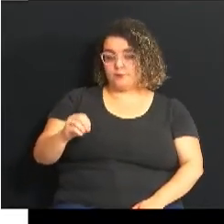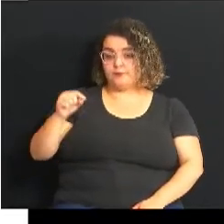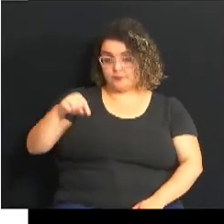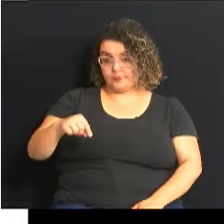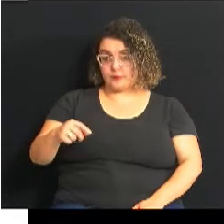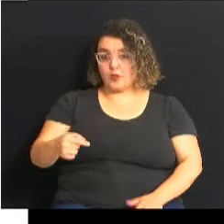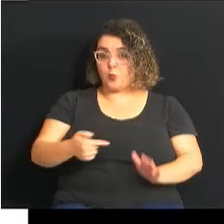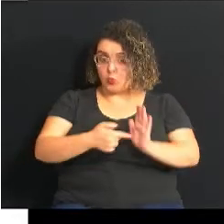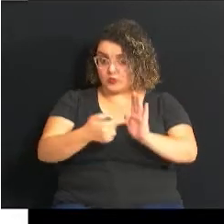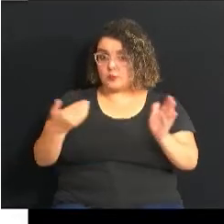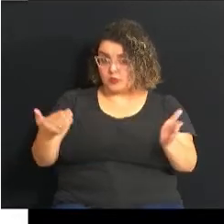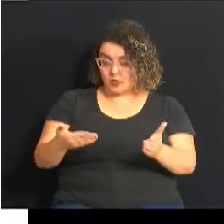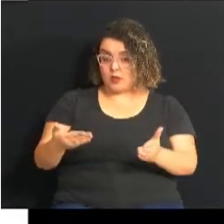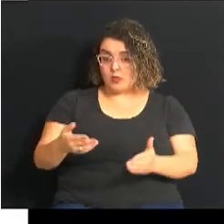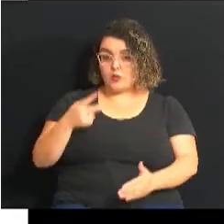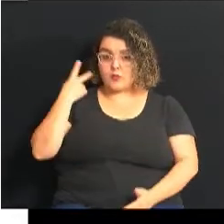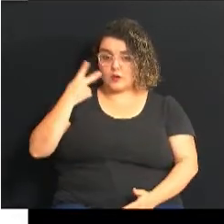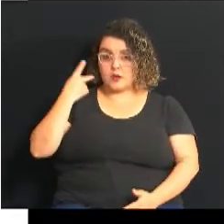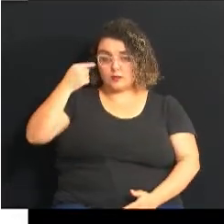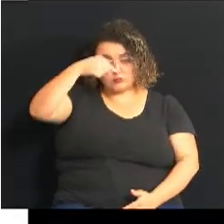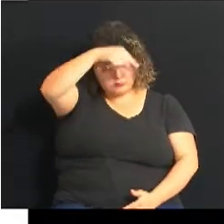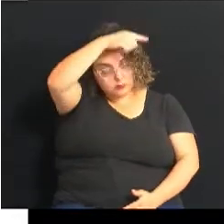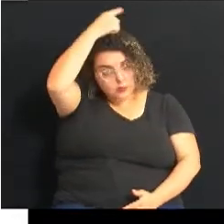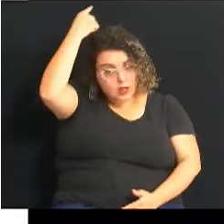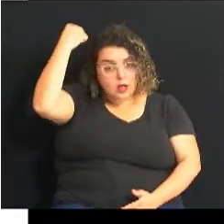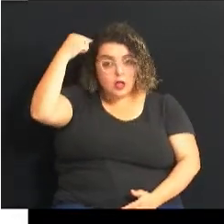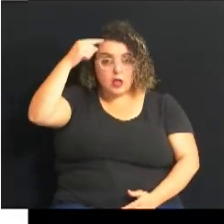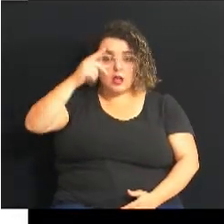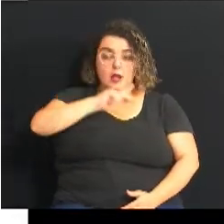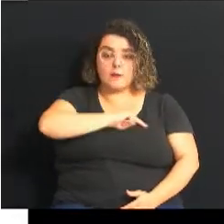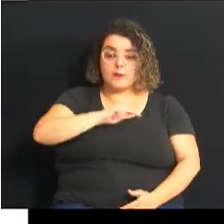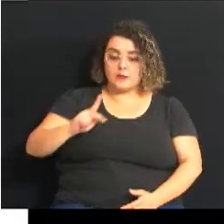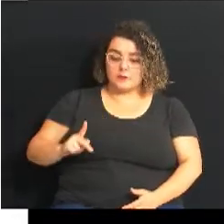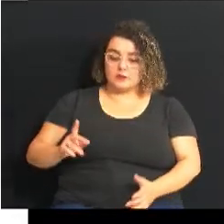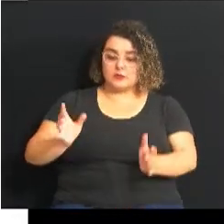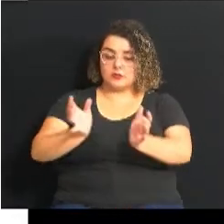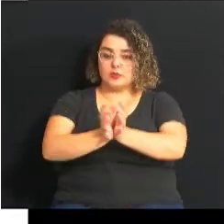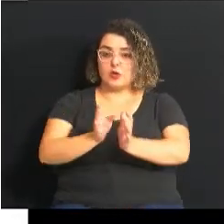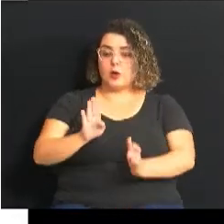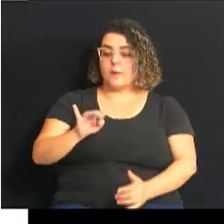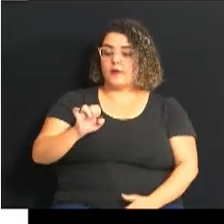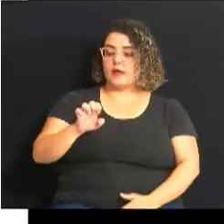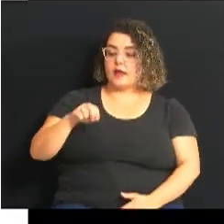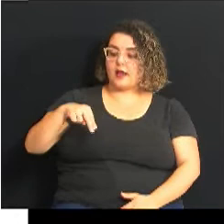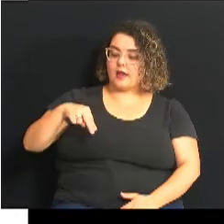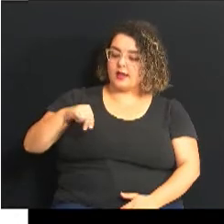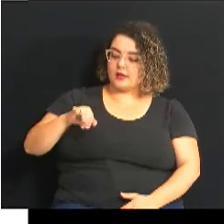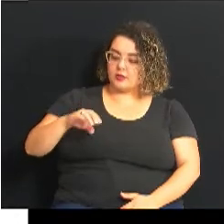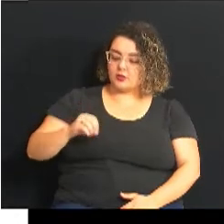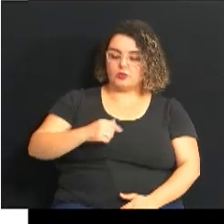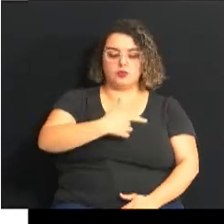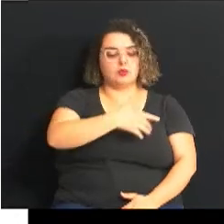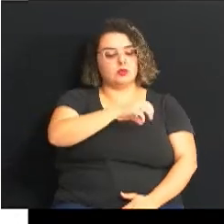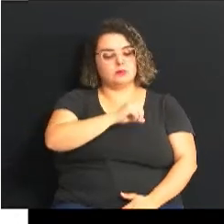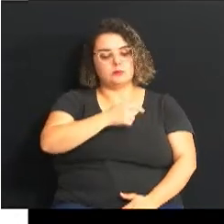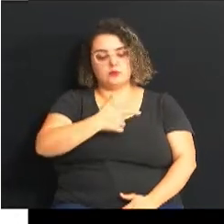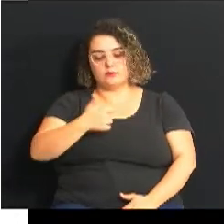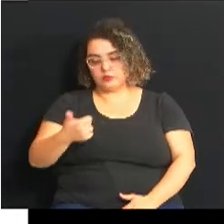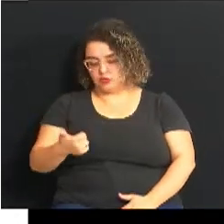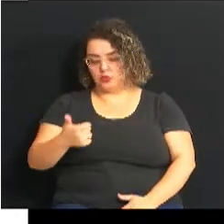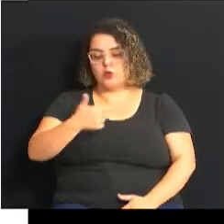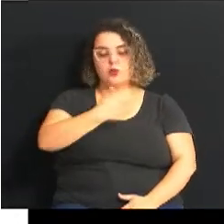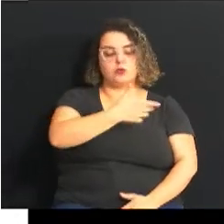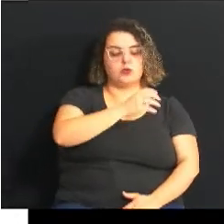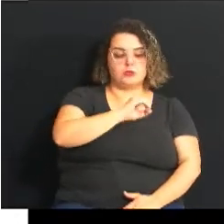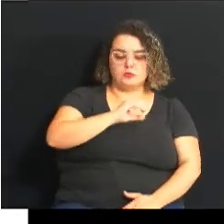mostrar agora, o vereador Paulo Gaspar, ele é presidente dessa comissão no biênio 2021 e 2022 e idem para os outros de